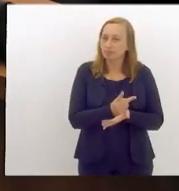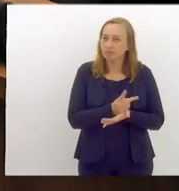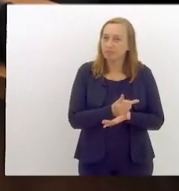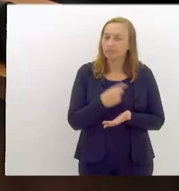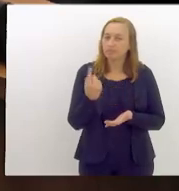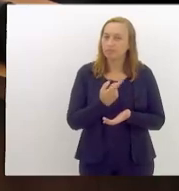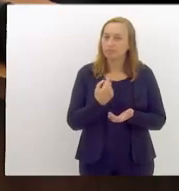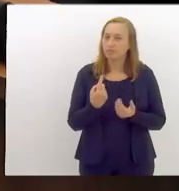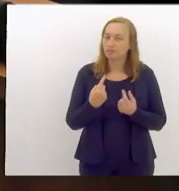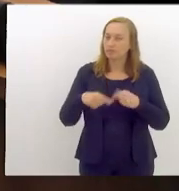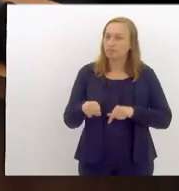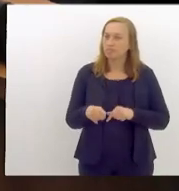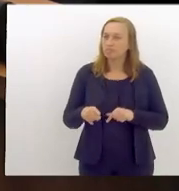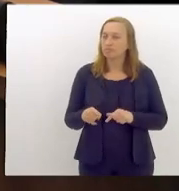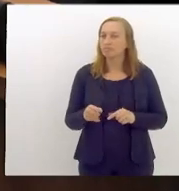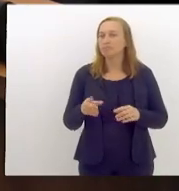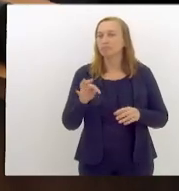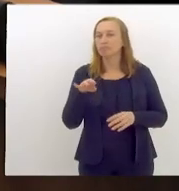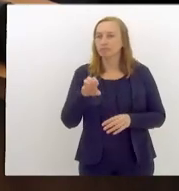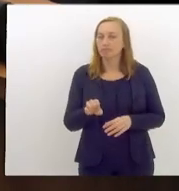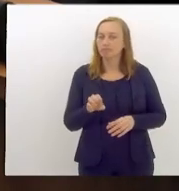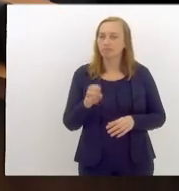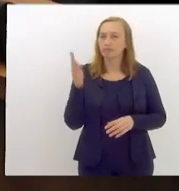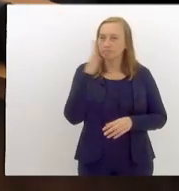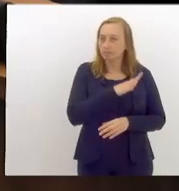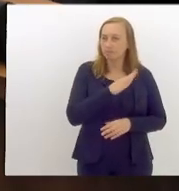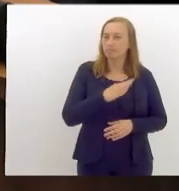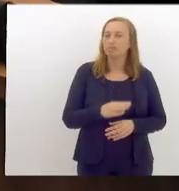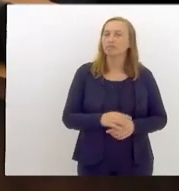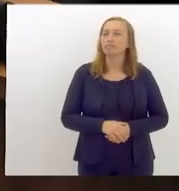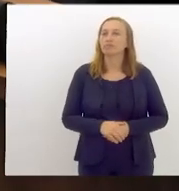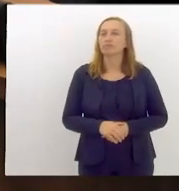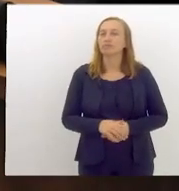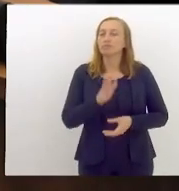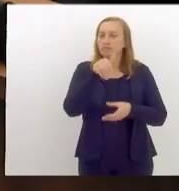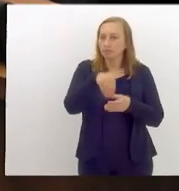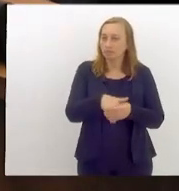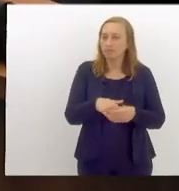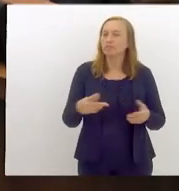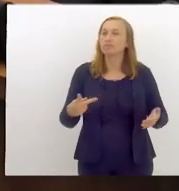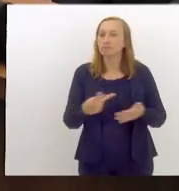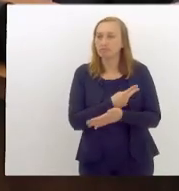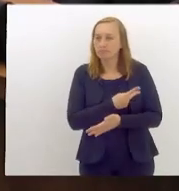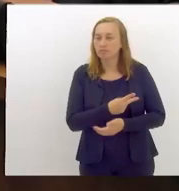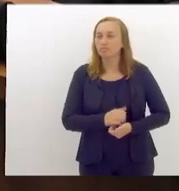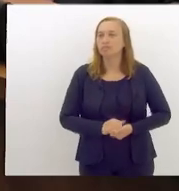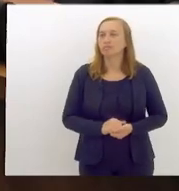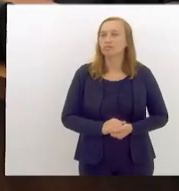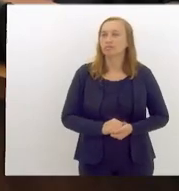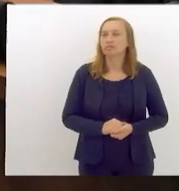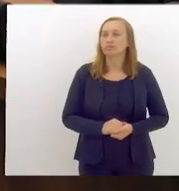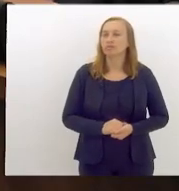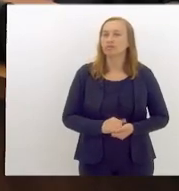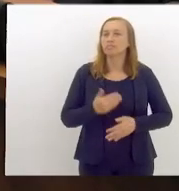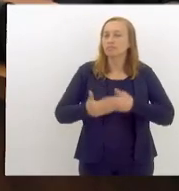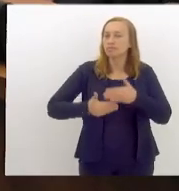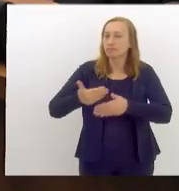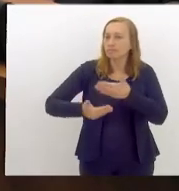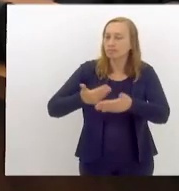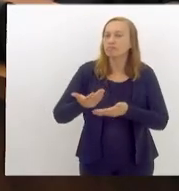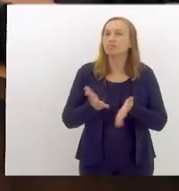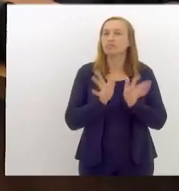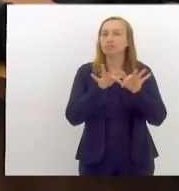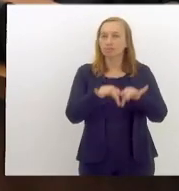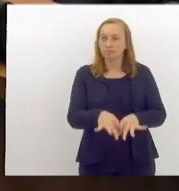éramos contra o pacote de maldades para que as votações acontecessem o processo fosse